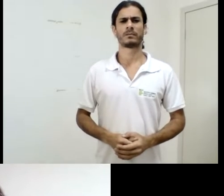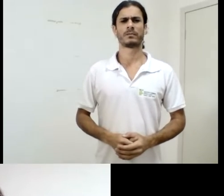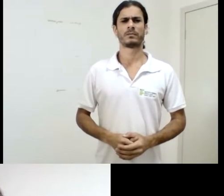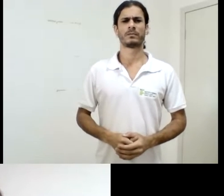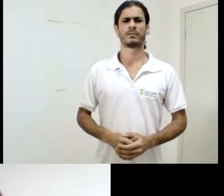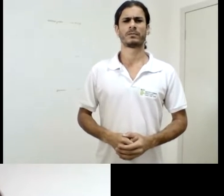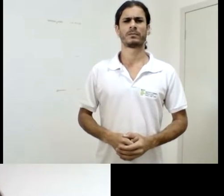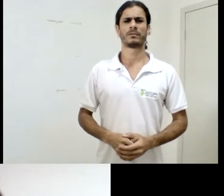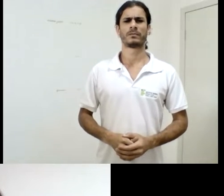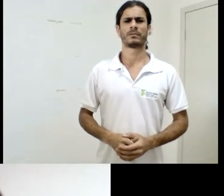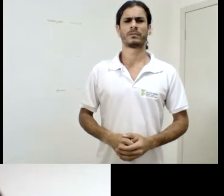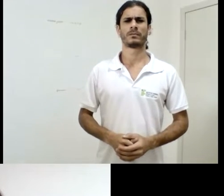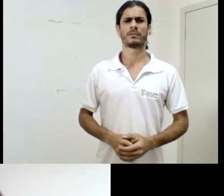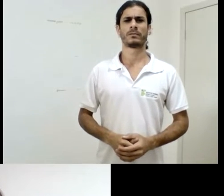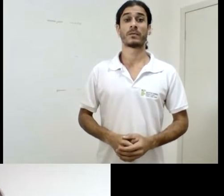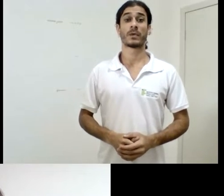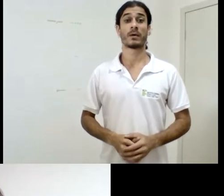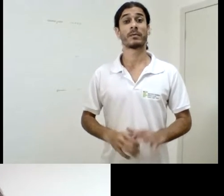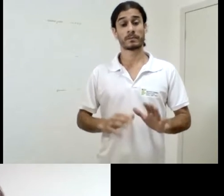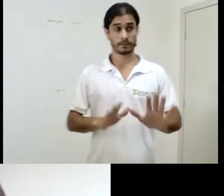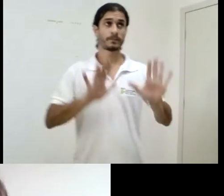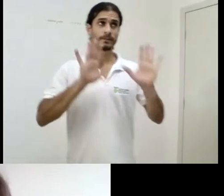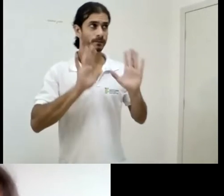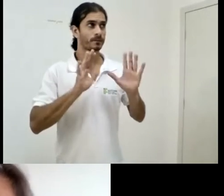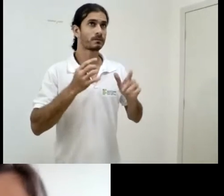sentido? Eu falo dos meus alunos, por exemplo,